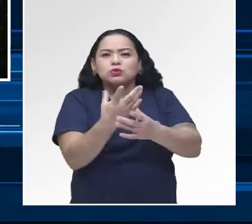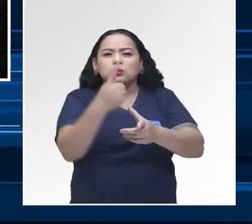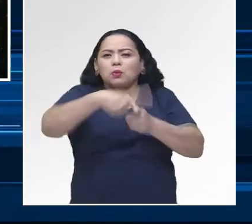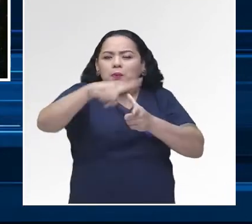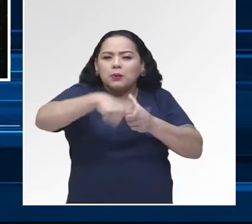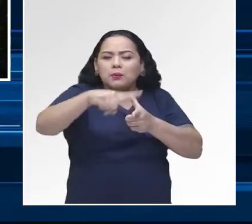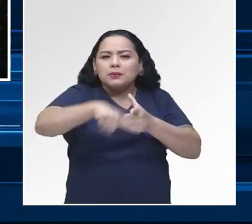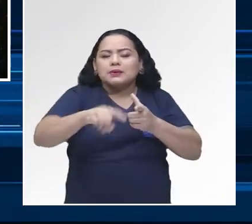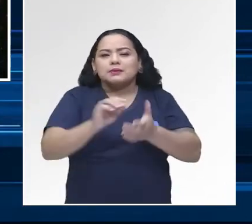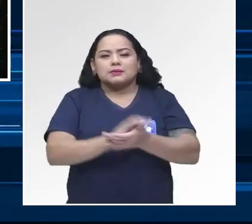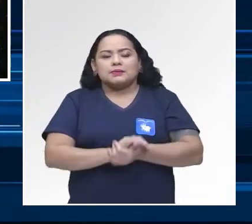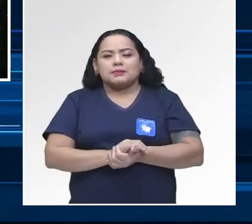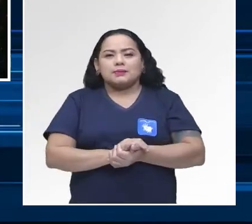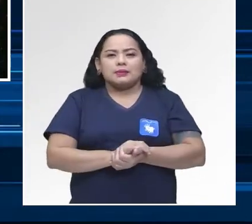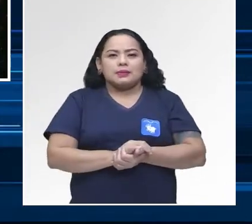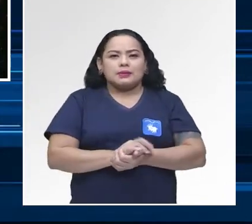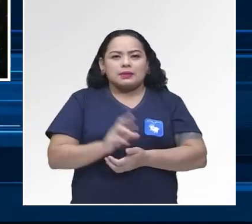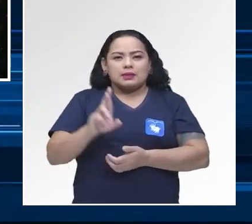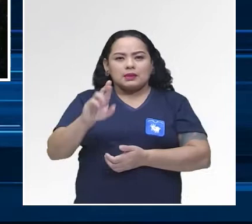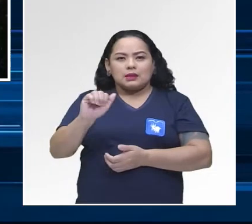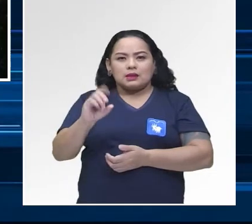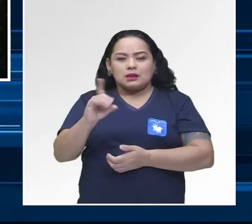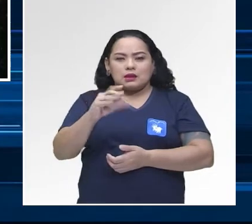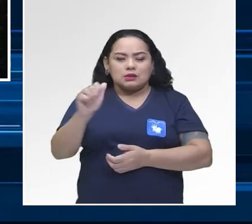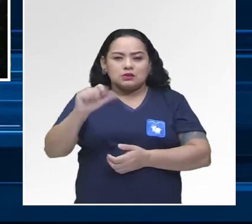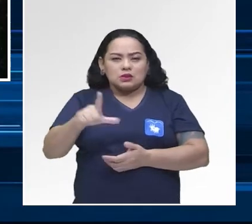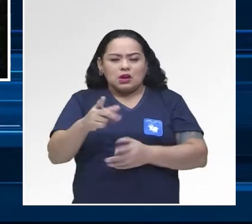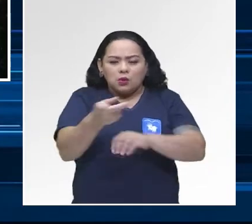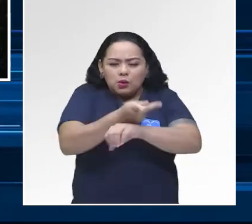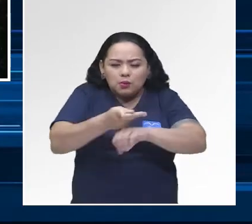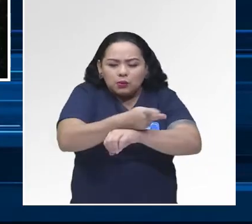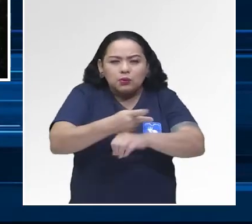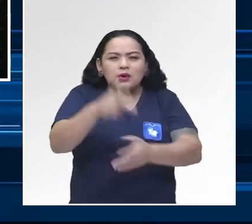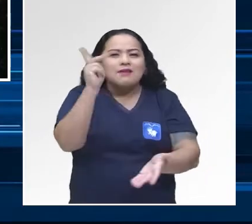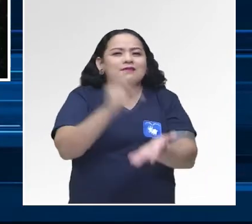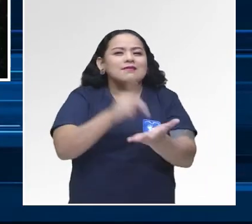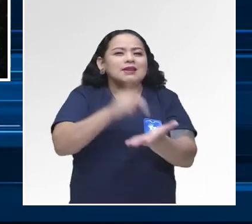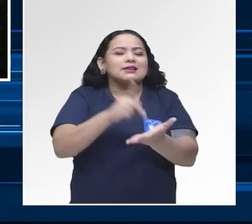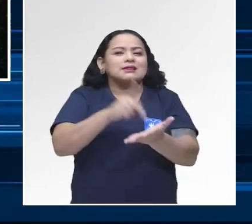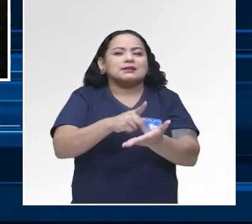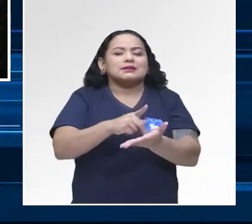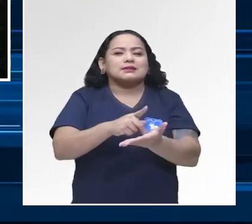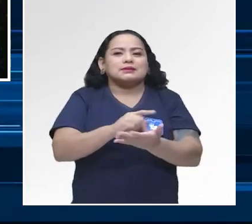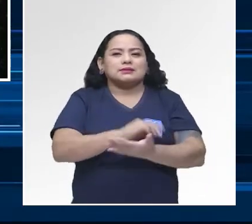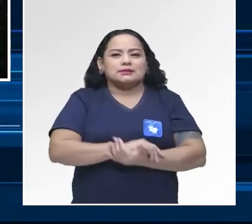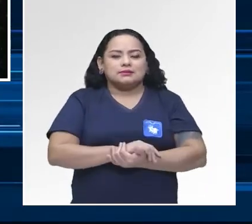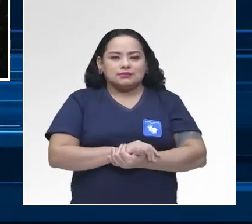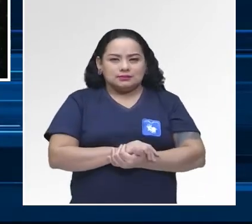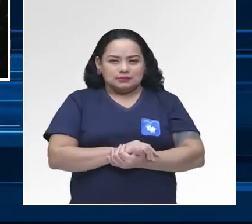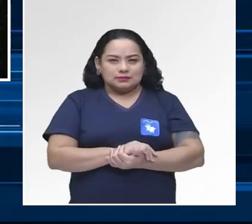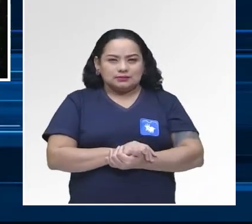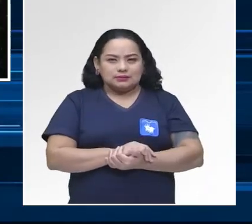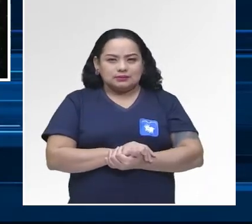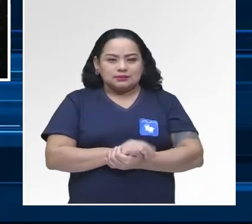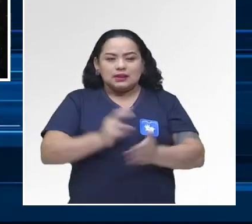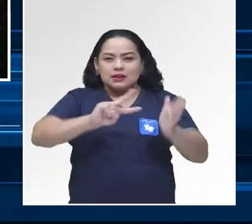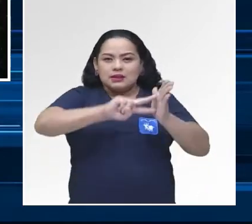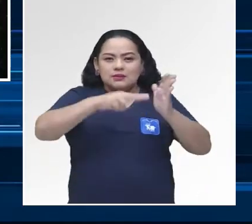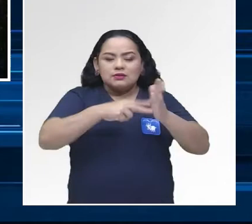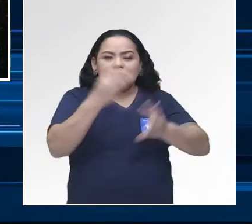Radical é você buscar uma realidade além das questões imediatas. Ou